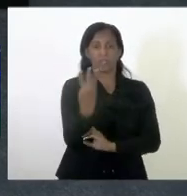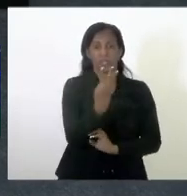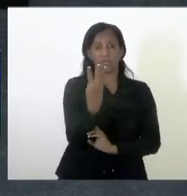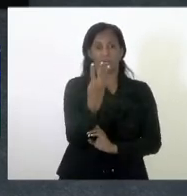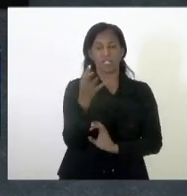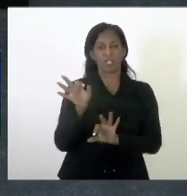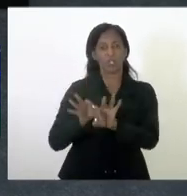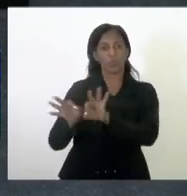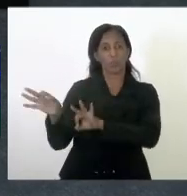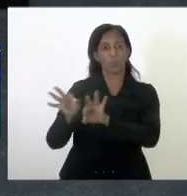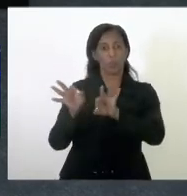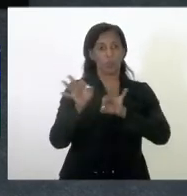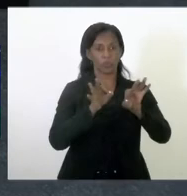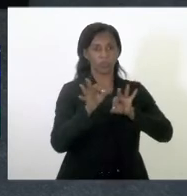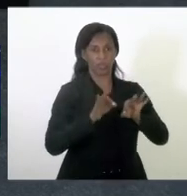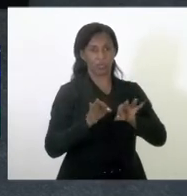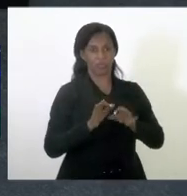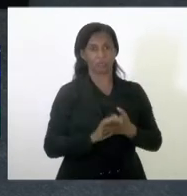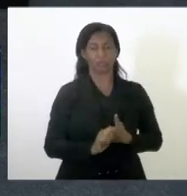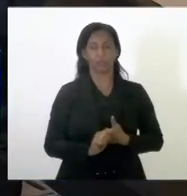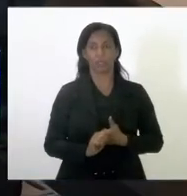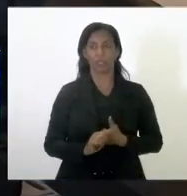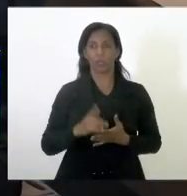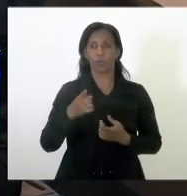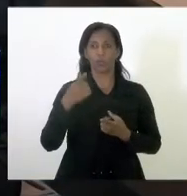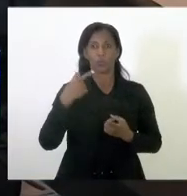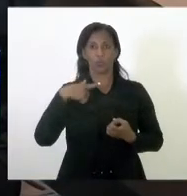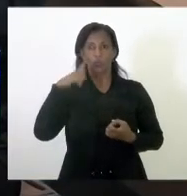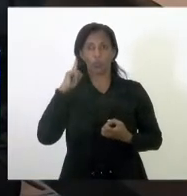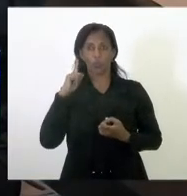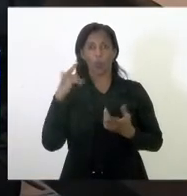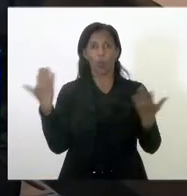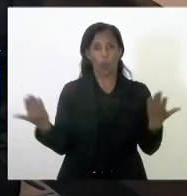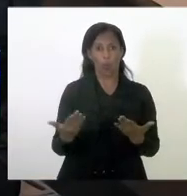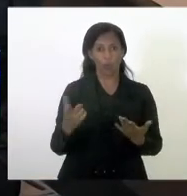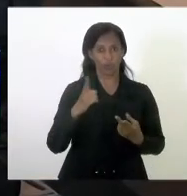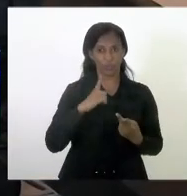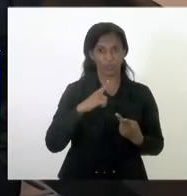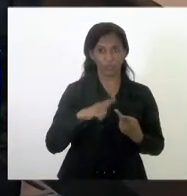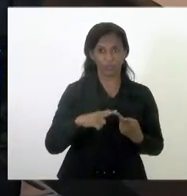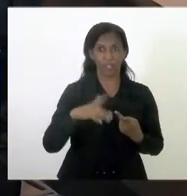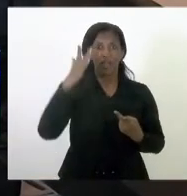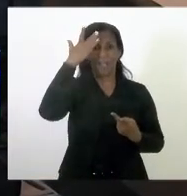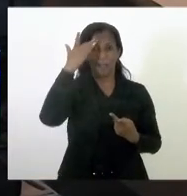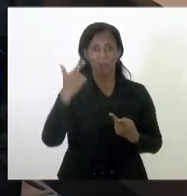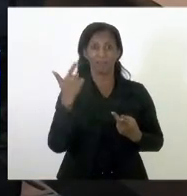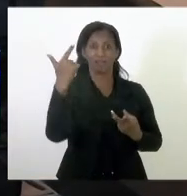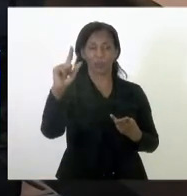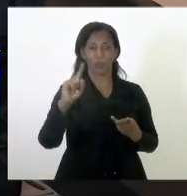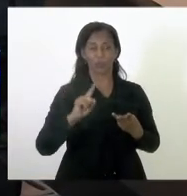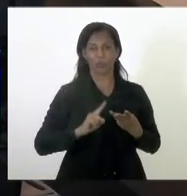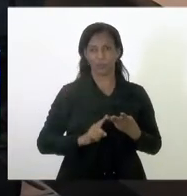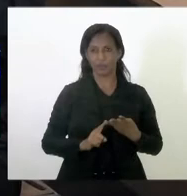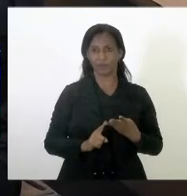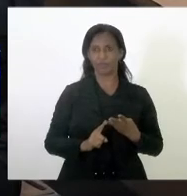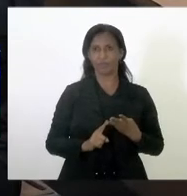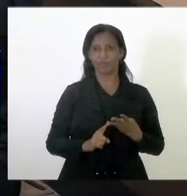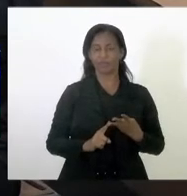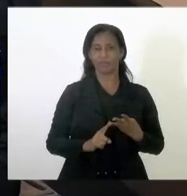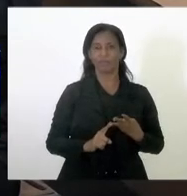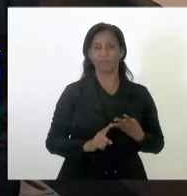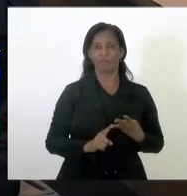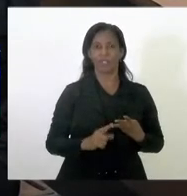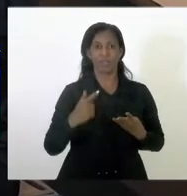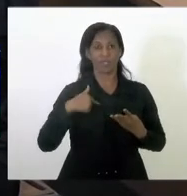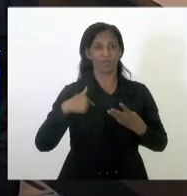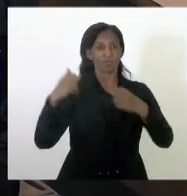em pauta. Três projetos. Um foi ontem, hoje tem esse e amanhã tem outro. Eu já estou dizendo, Vossa